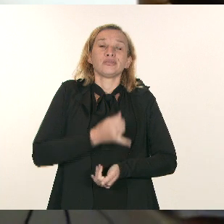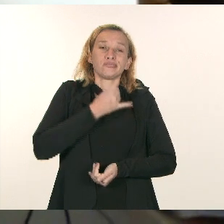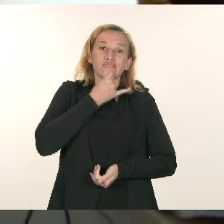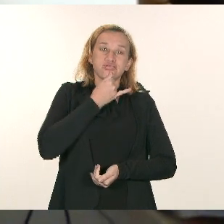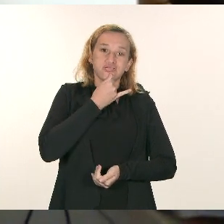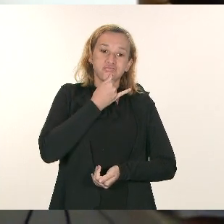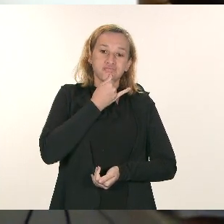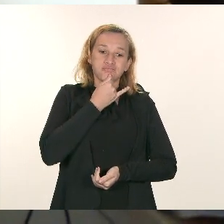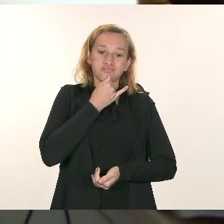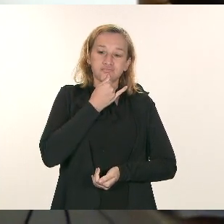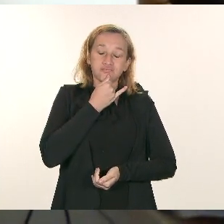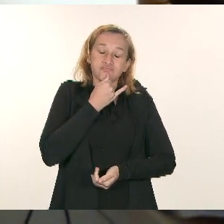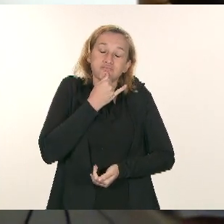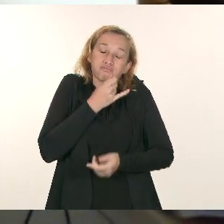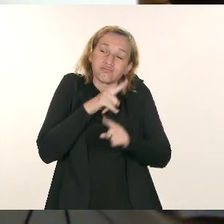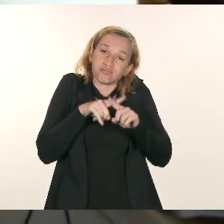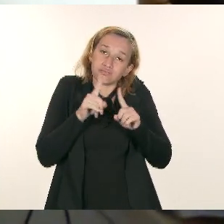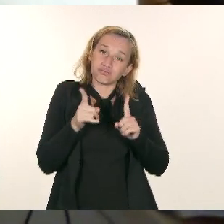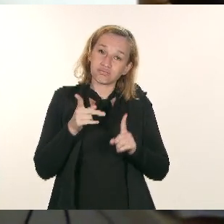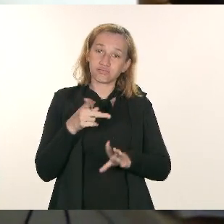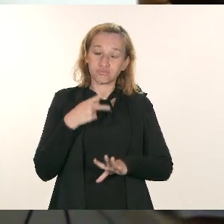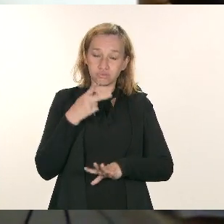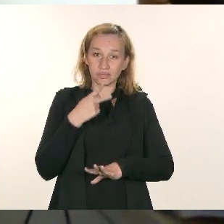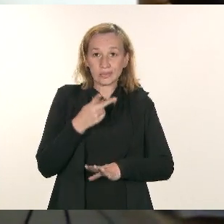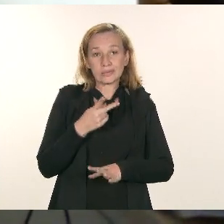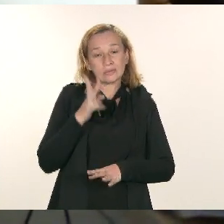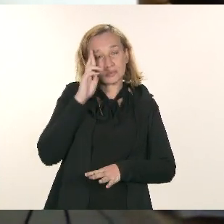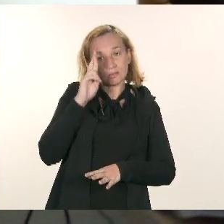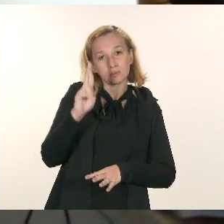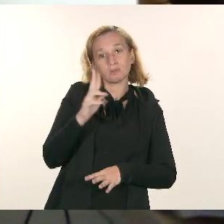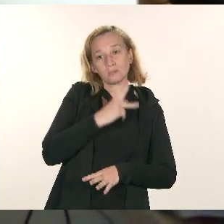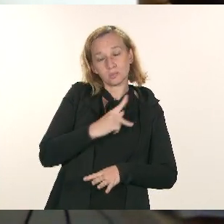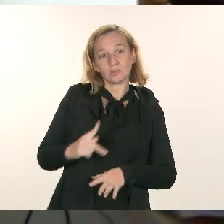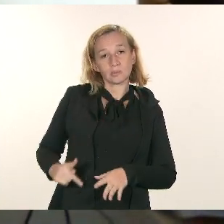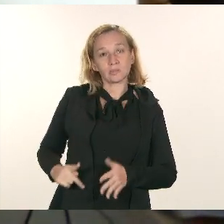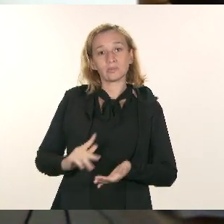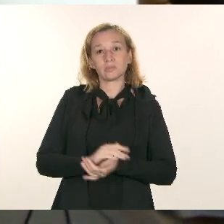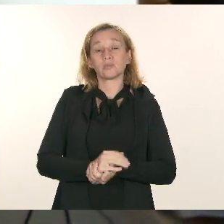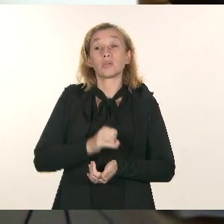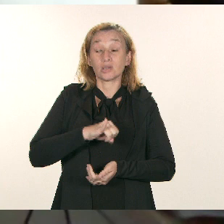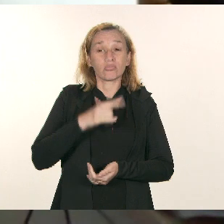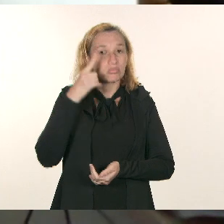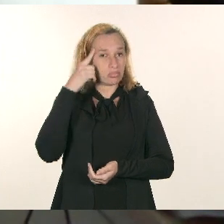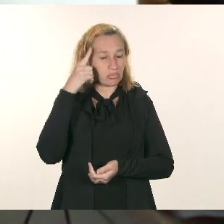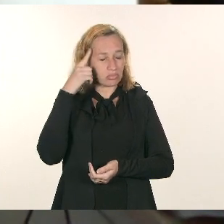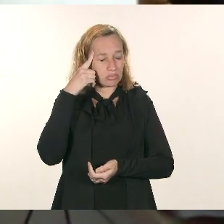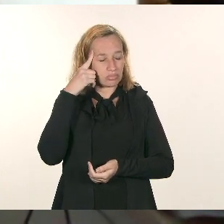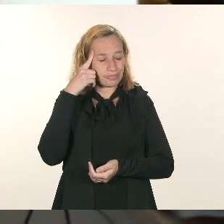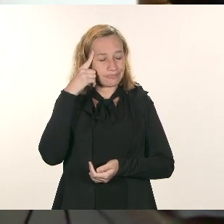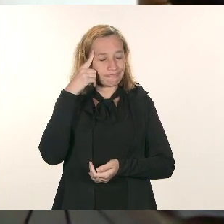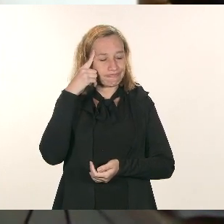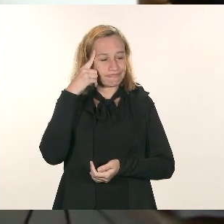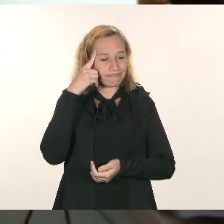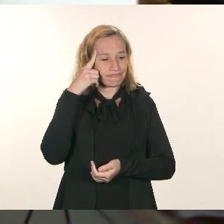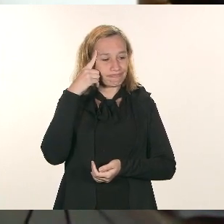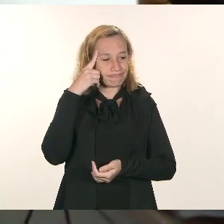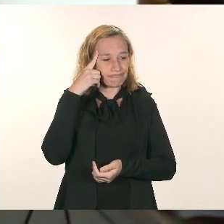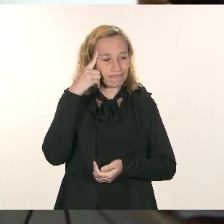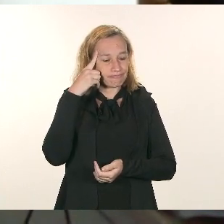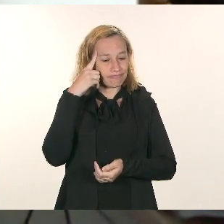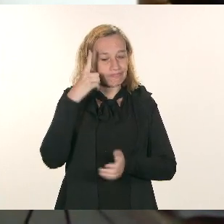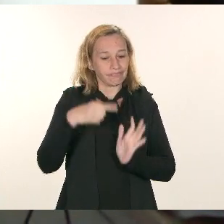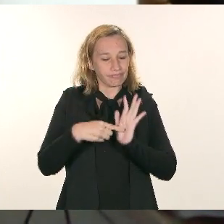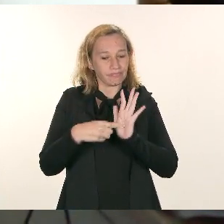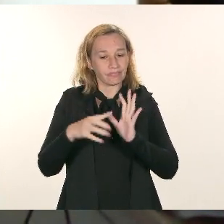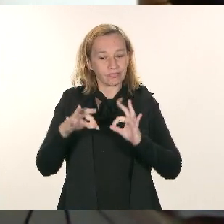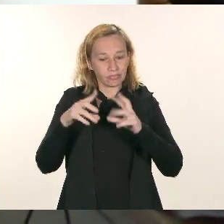lastimando, mas reafirmo a Vossa Excelência. Se a gente pensar, o tempo vai mostrar isso